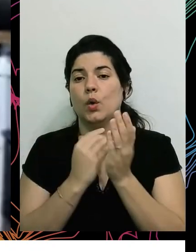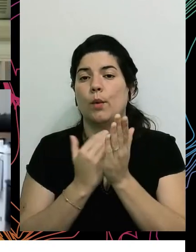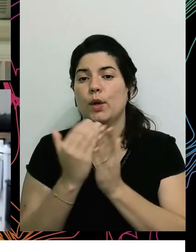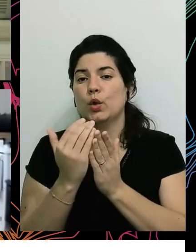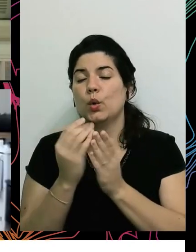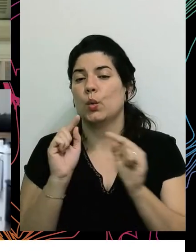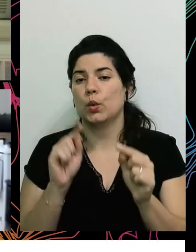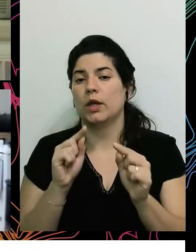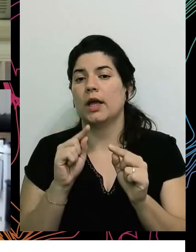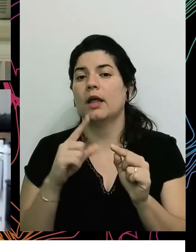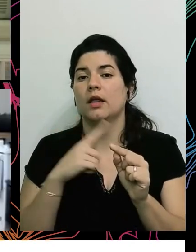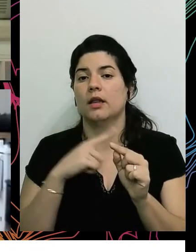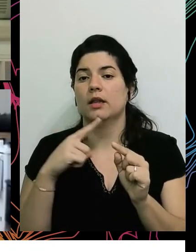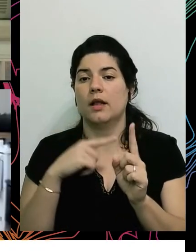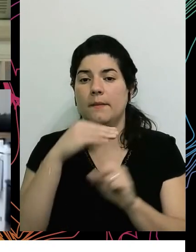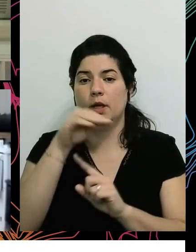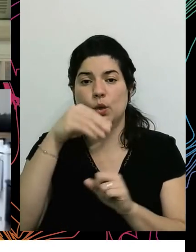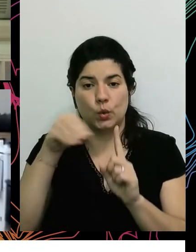mentoria,